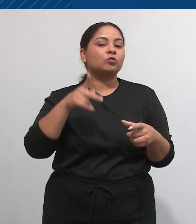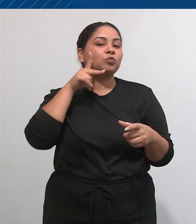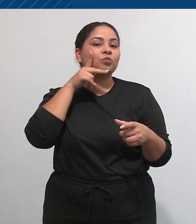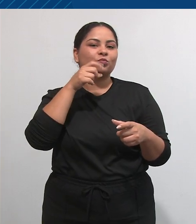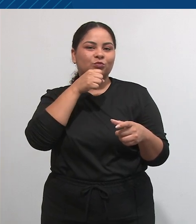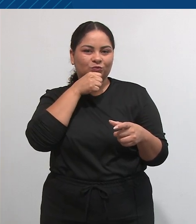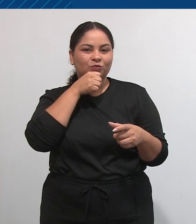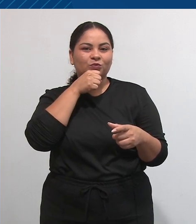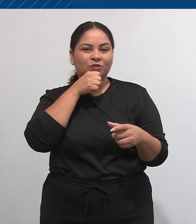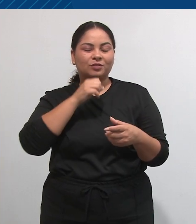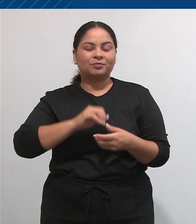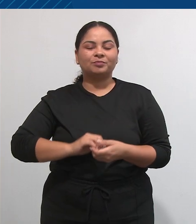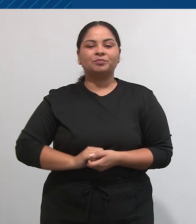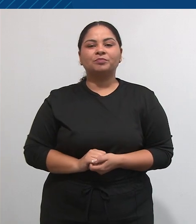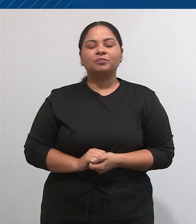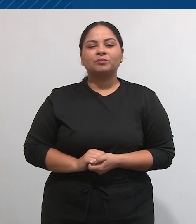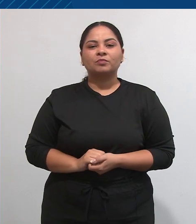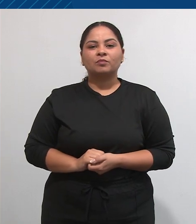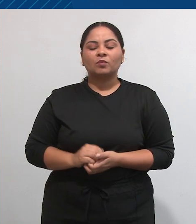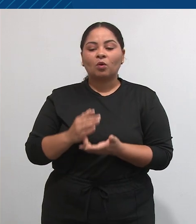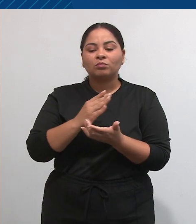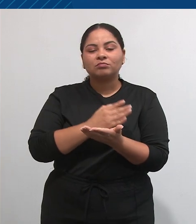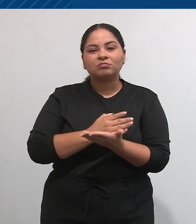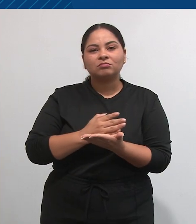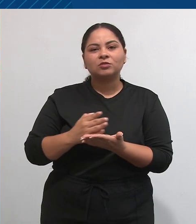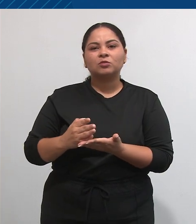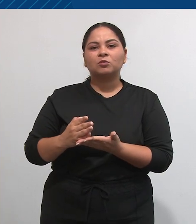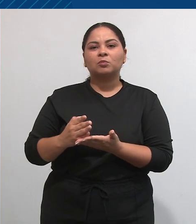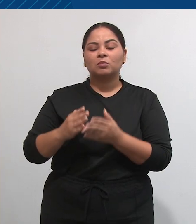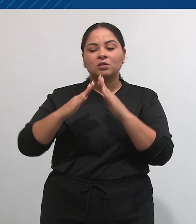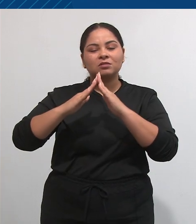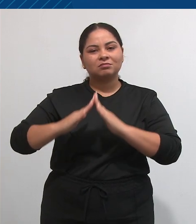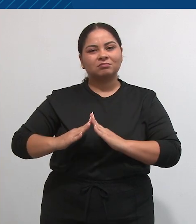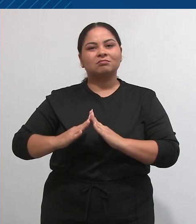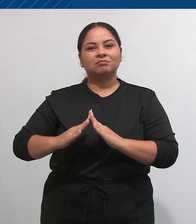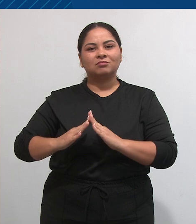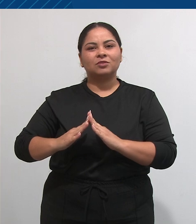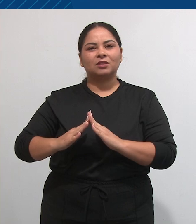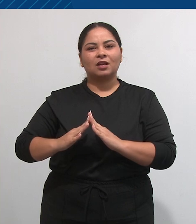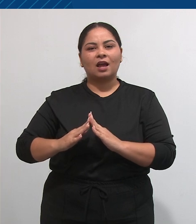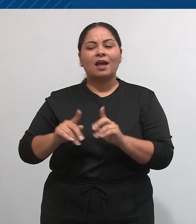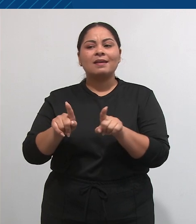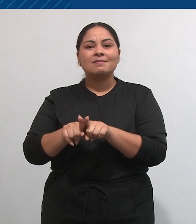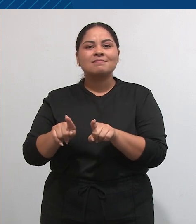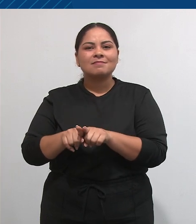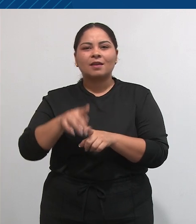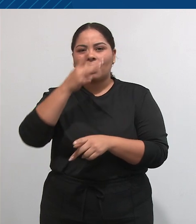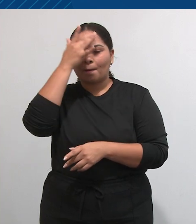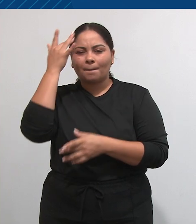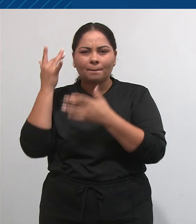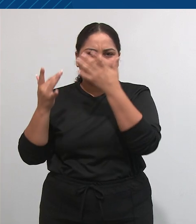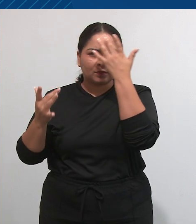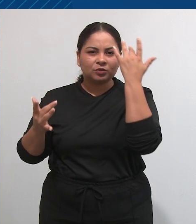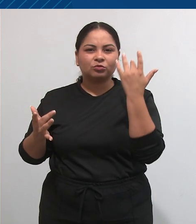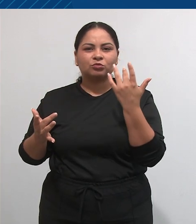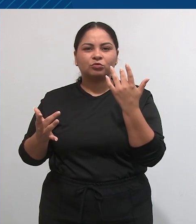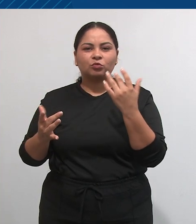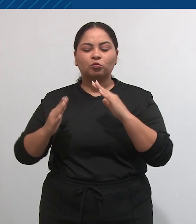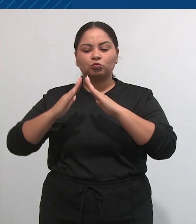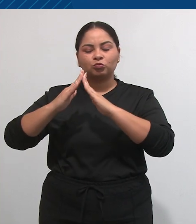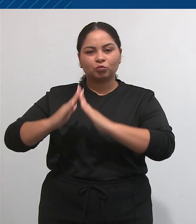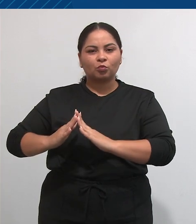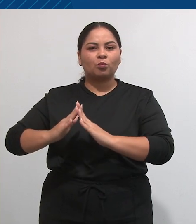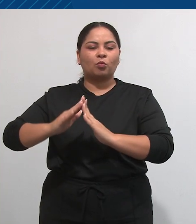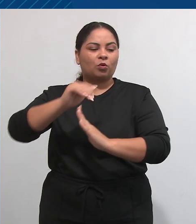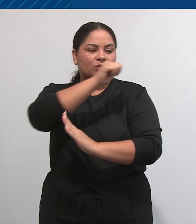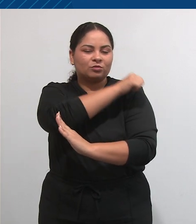habitou aquele lugar, né? E a gente tem vários descendentes no Rio de Janeiro, em Brasília, e vários lugares, assim como